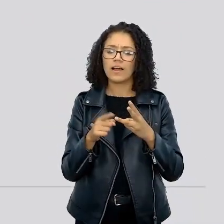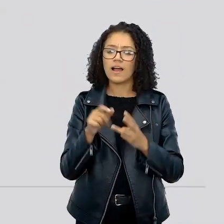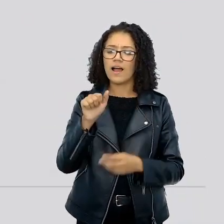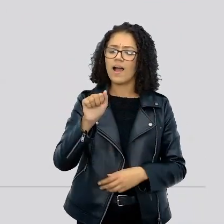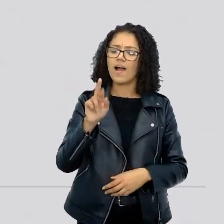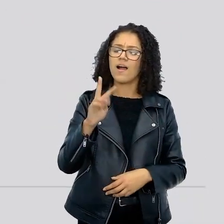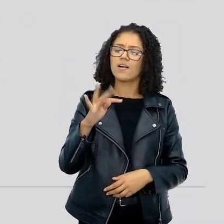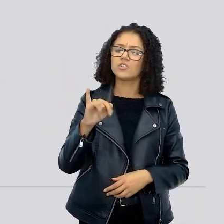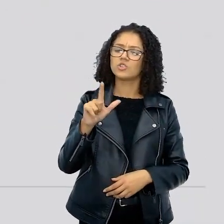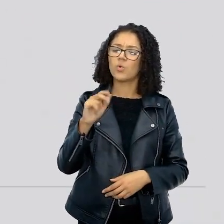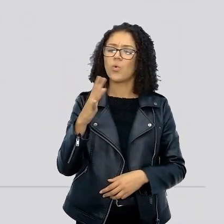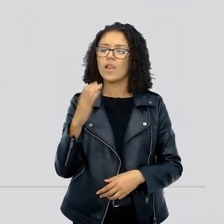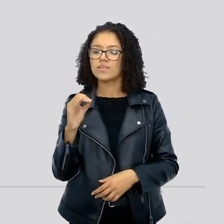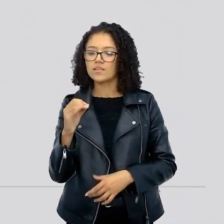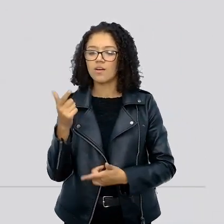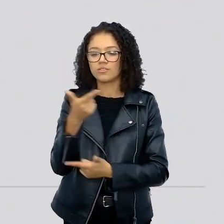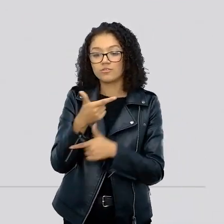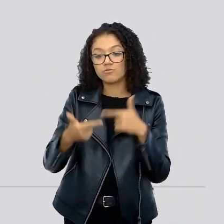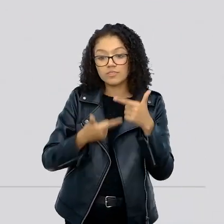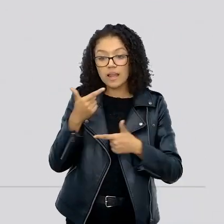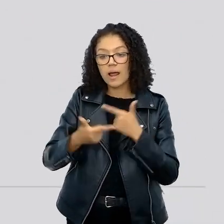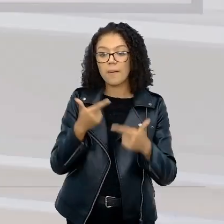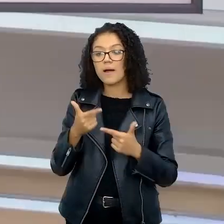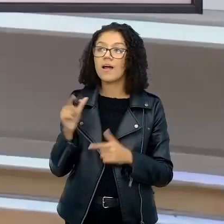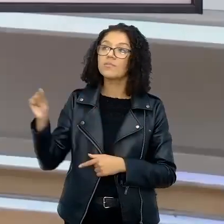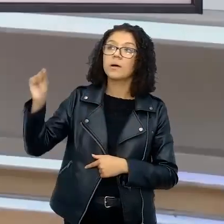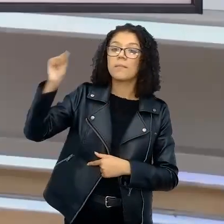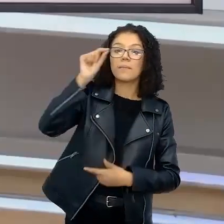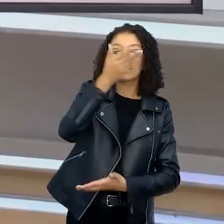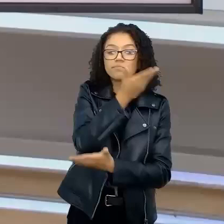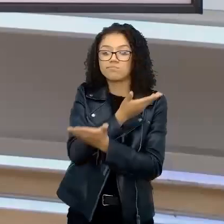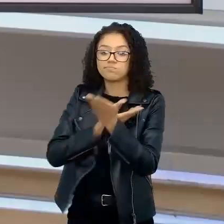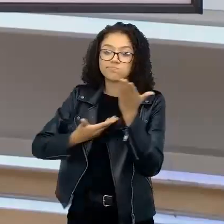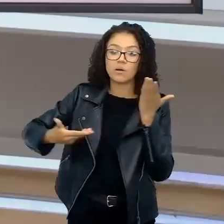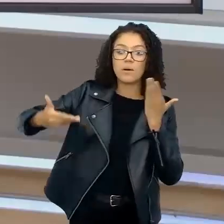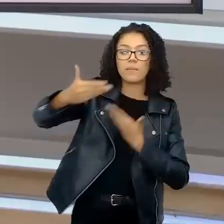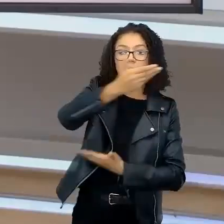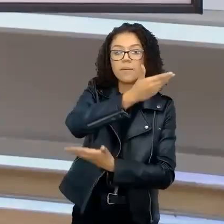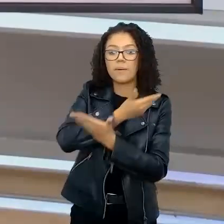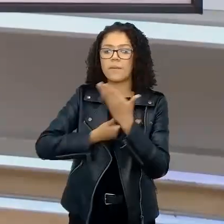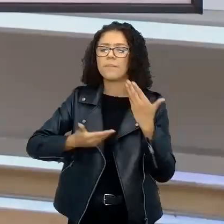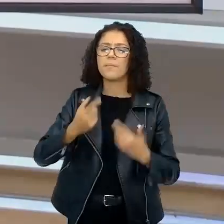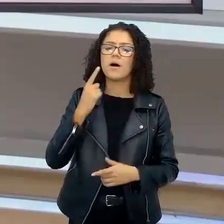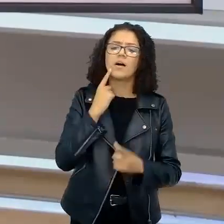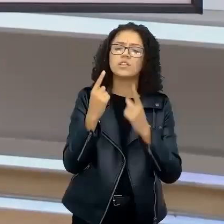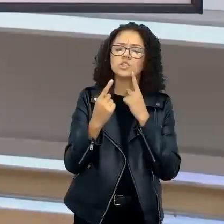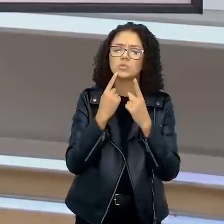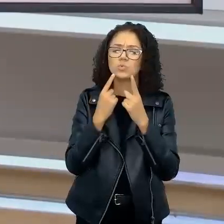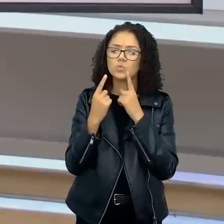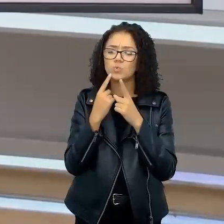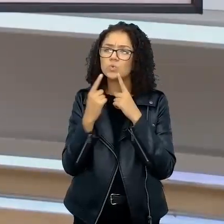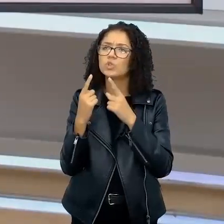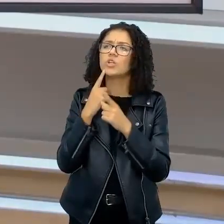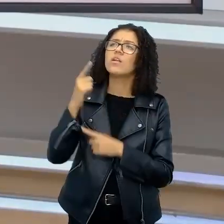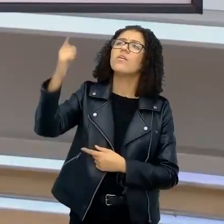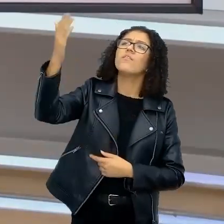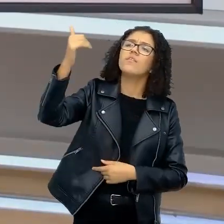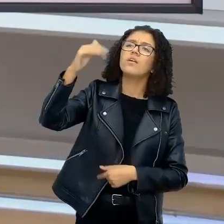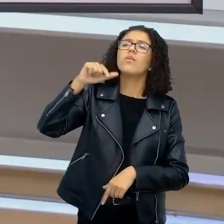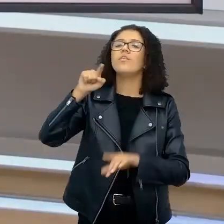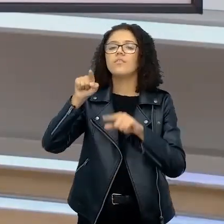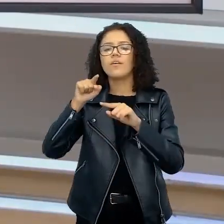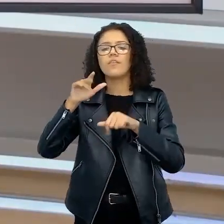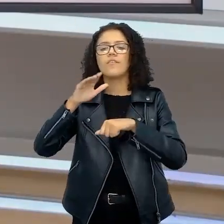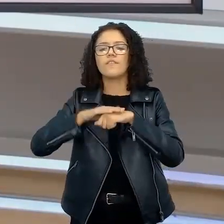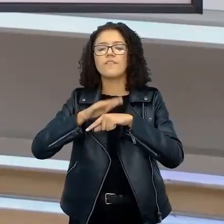a ver com o trabalho conjunto. Então, eu preciso estar o tempo inteiro ali discutindo aquele caso com aqueles serviços. Eu